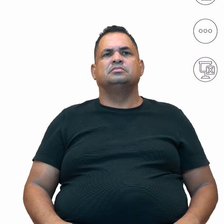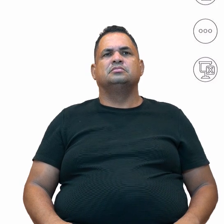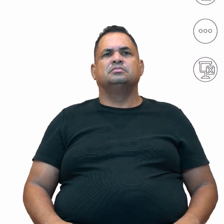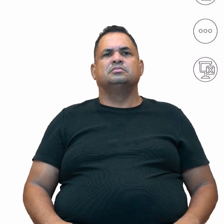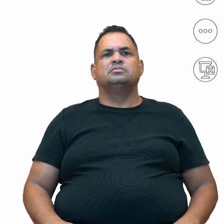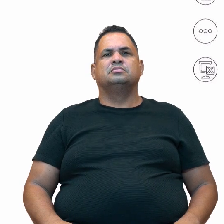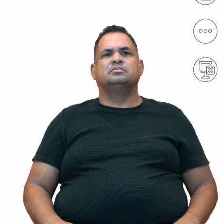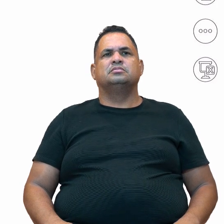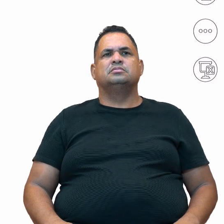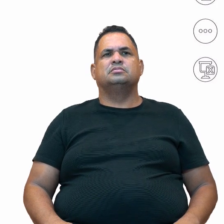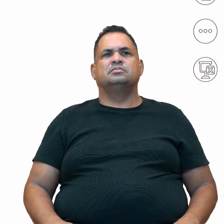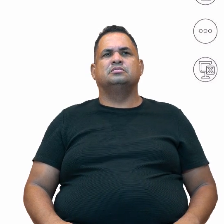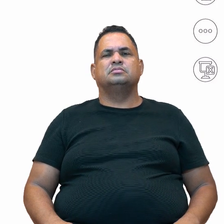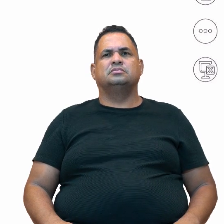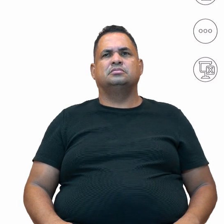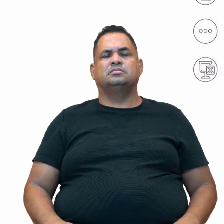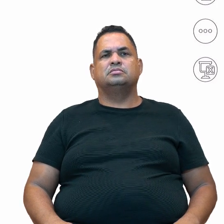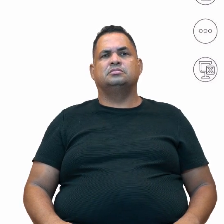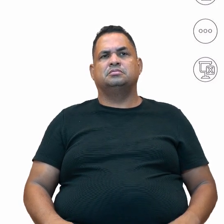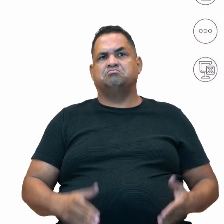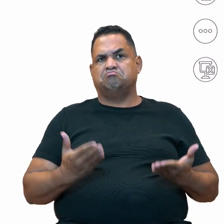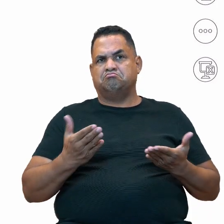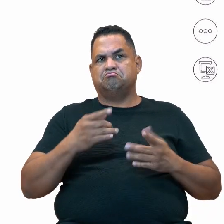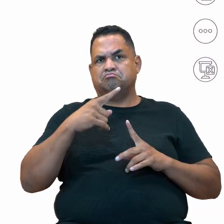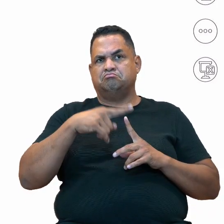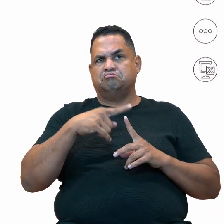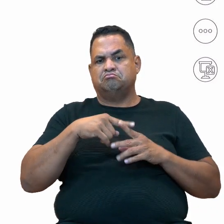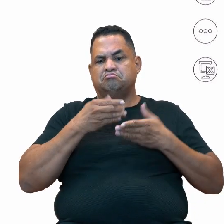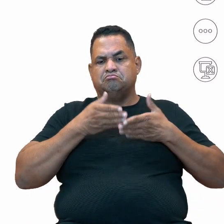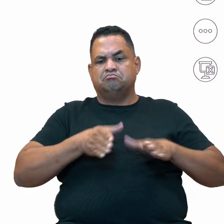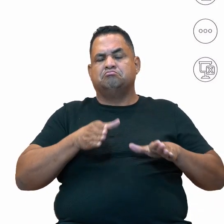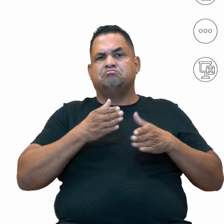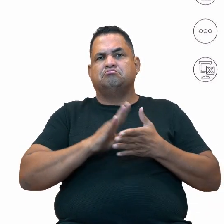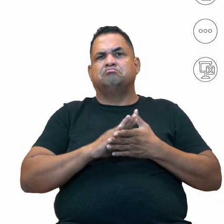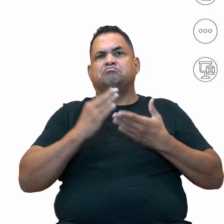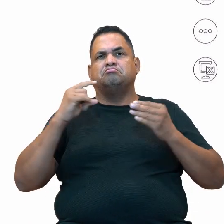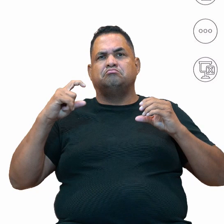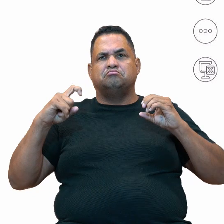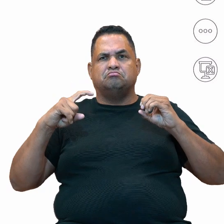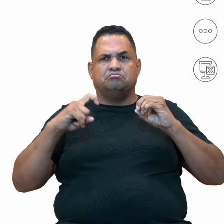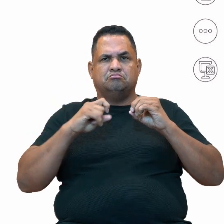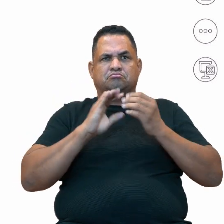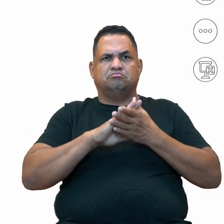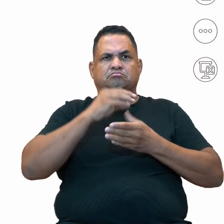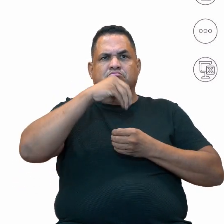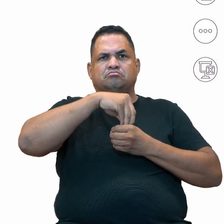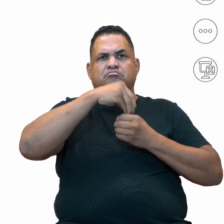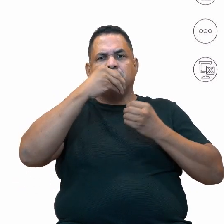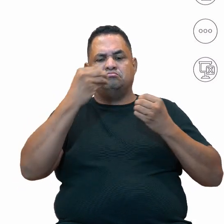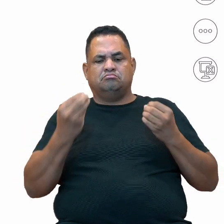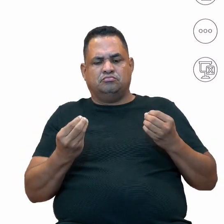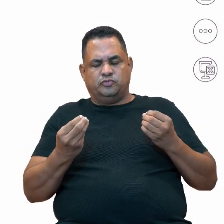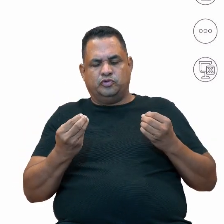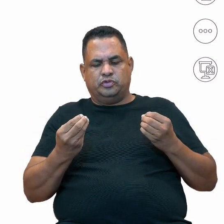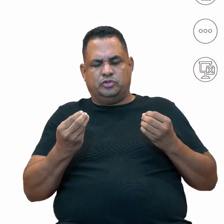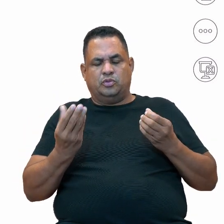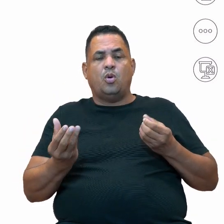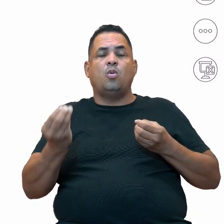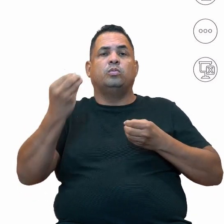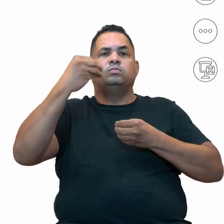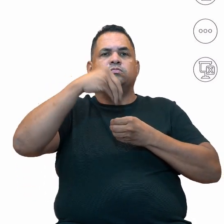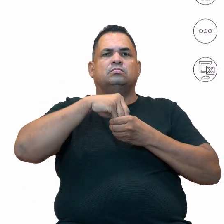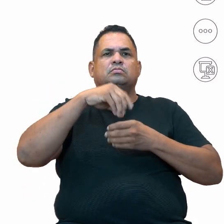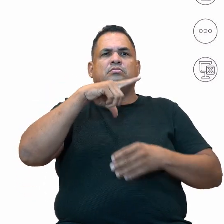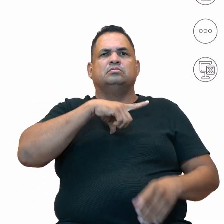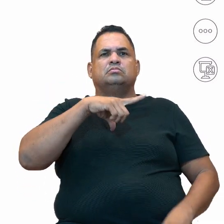Pulou demais, prof. Nesse tipo reprodutivo, a fecundação pode ser tanto externa quanto interna. Então nós vamos